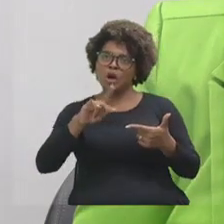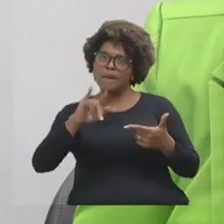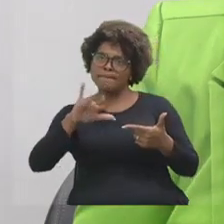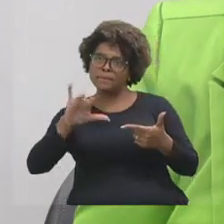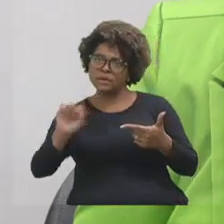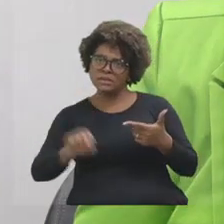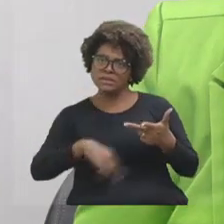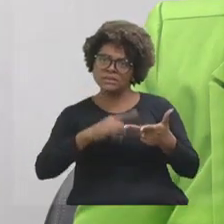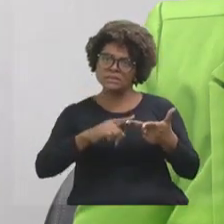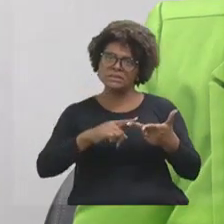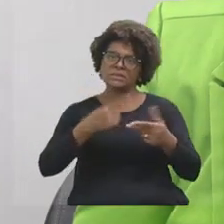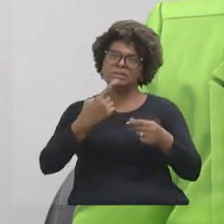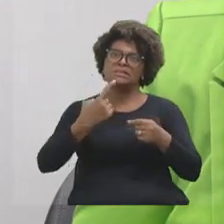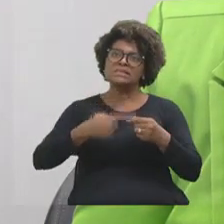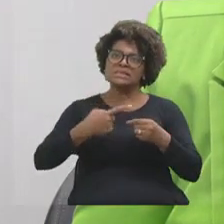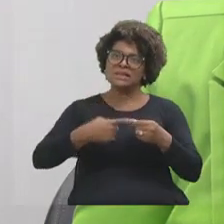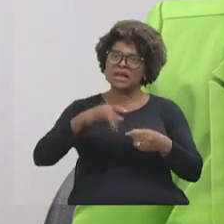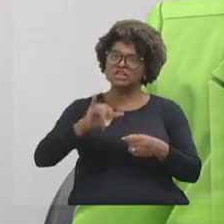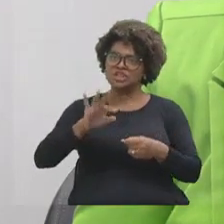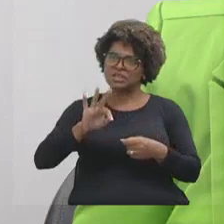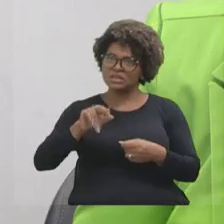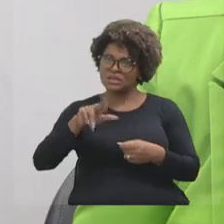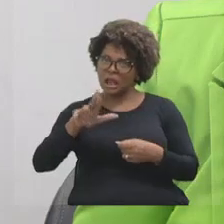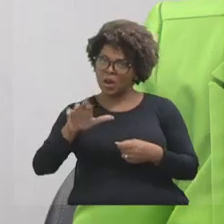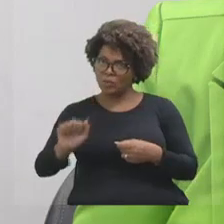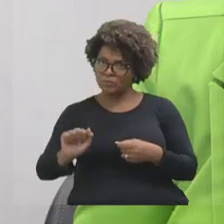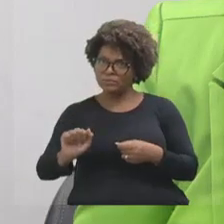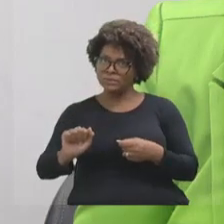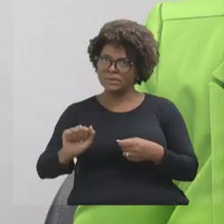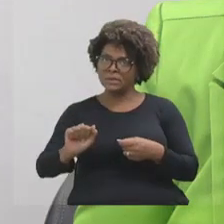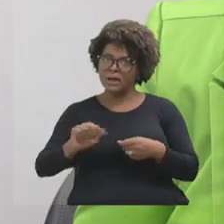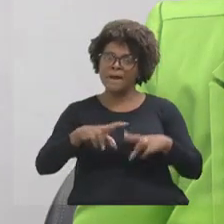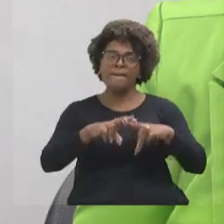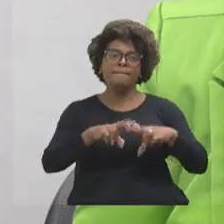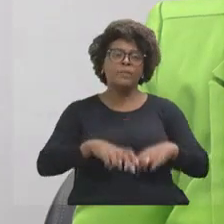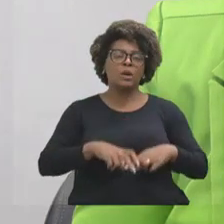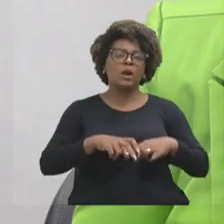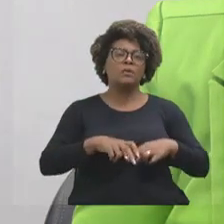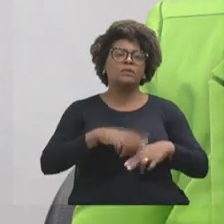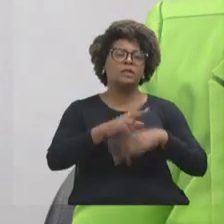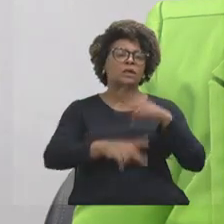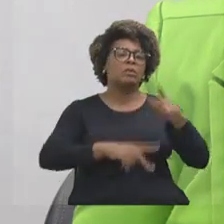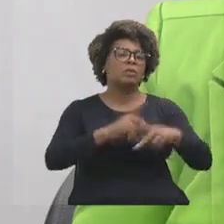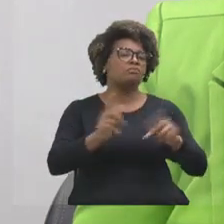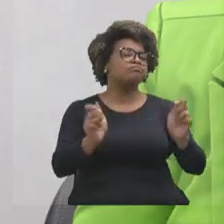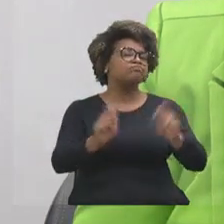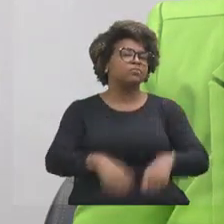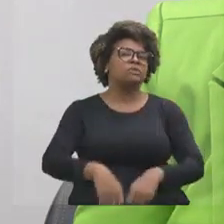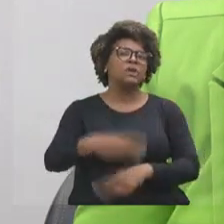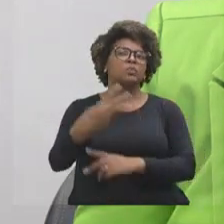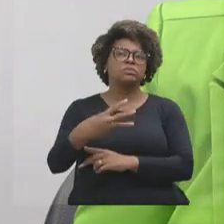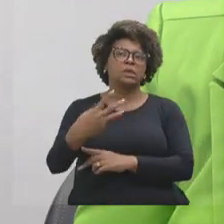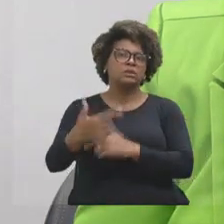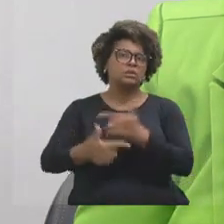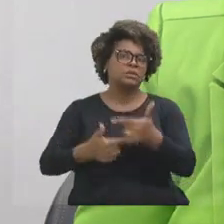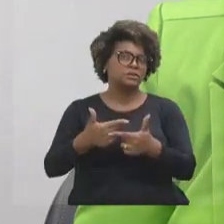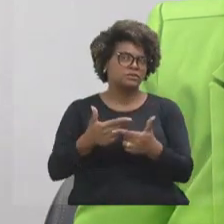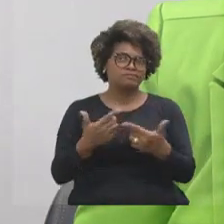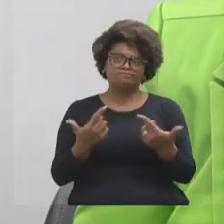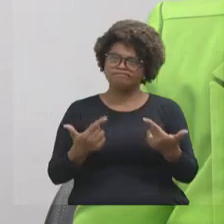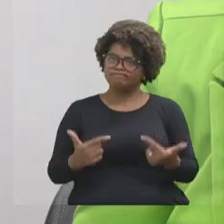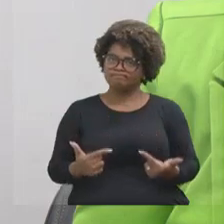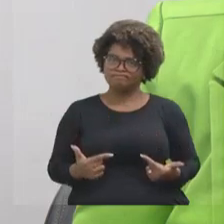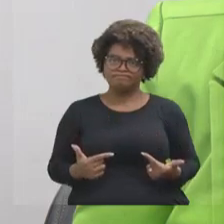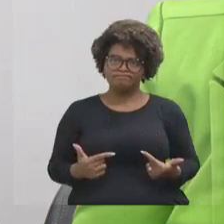e devido à questão populacional nós não conseguimos colocar um terceiro serviço e o que me entristece é o seguinte